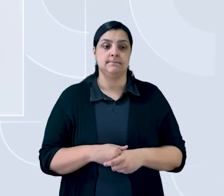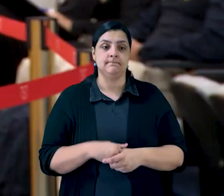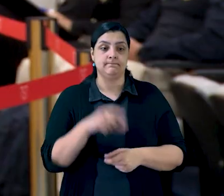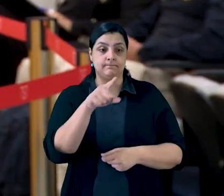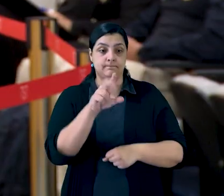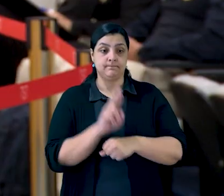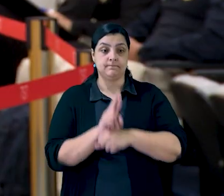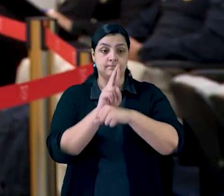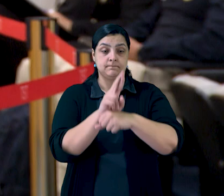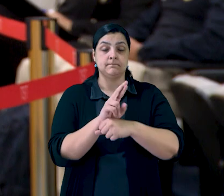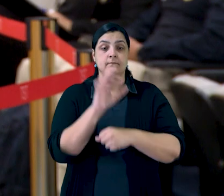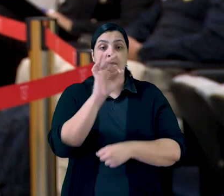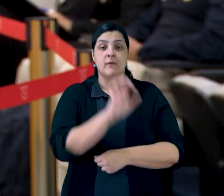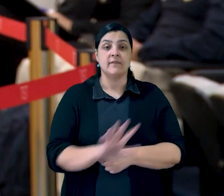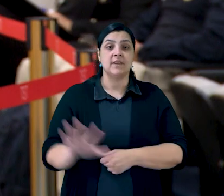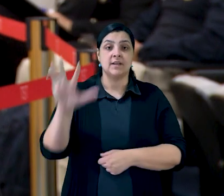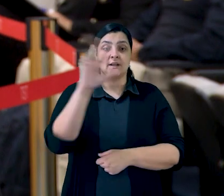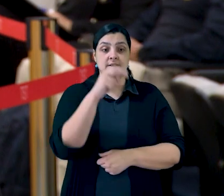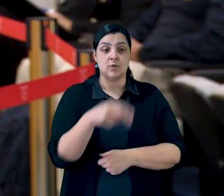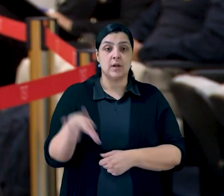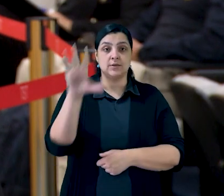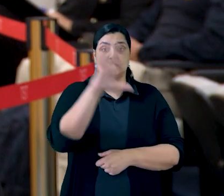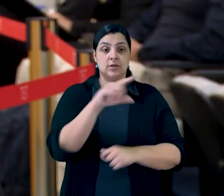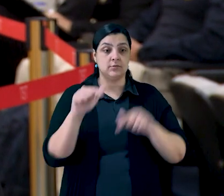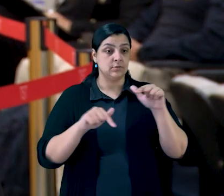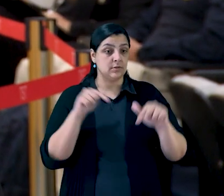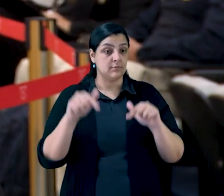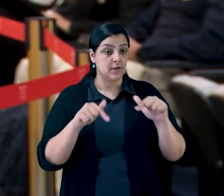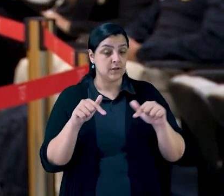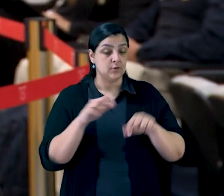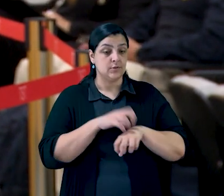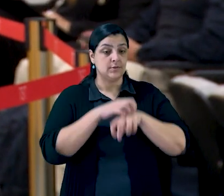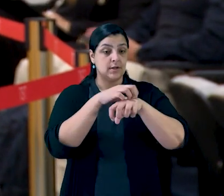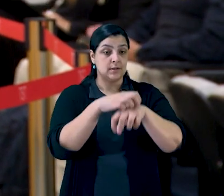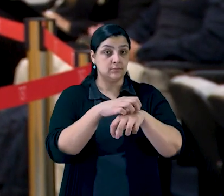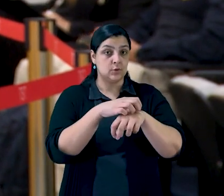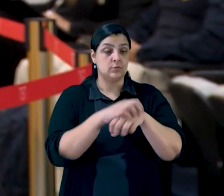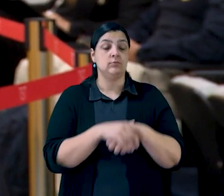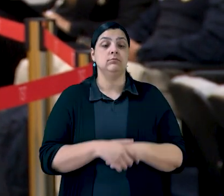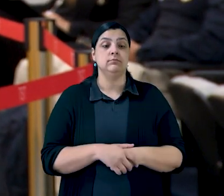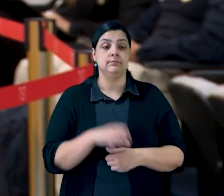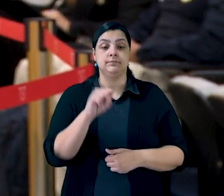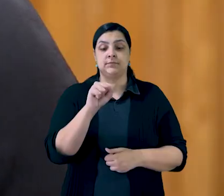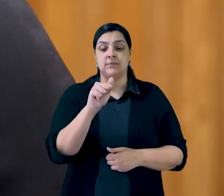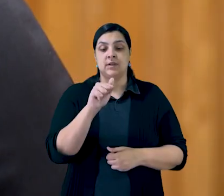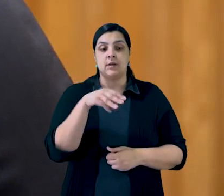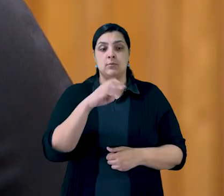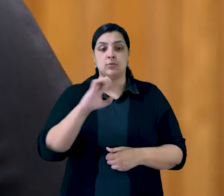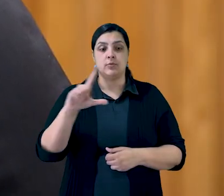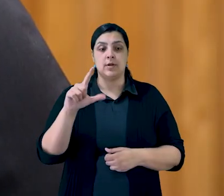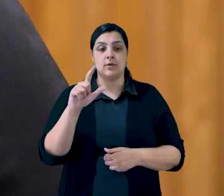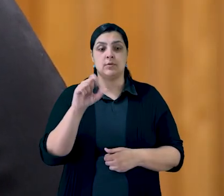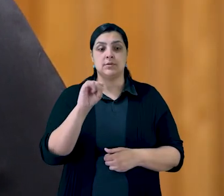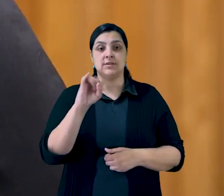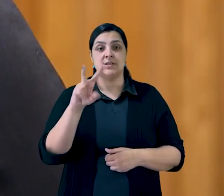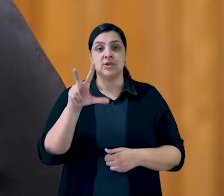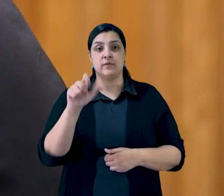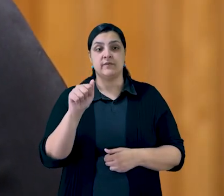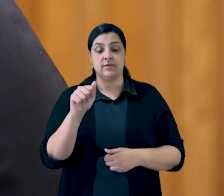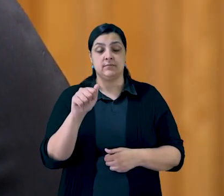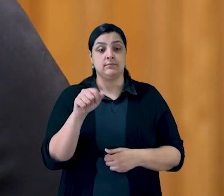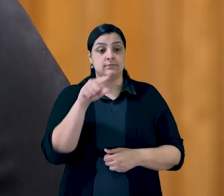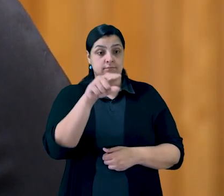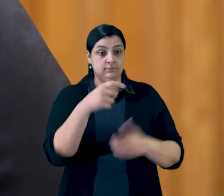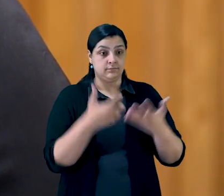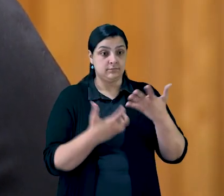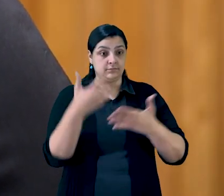trabalhadas. O representante da Confederação Nacional dos Trabalhadores em Transportes Terrestres, Samuel da Silva Antunes,